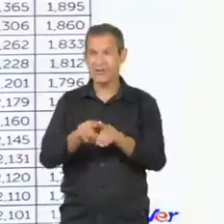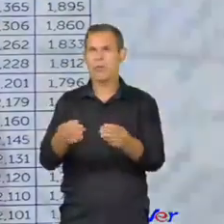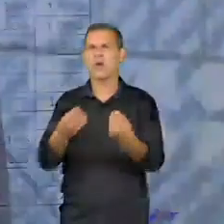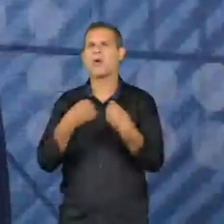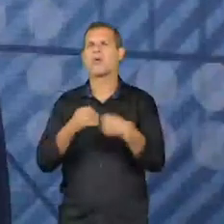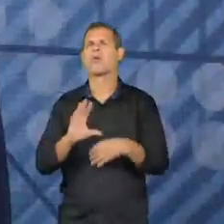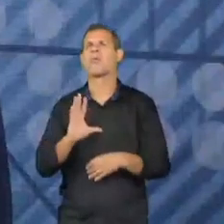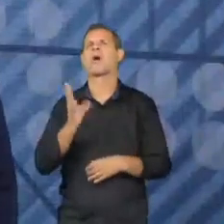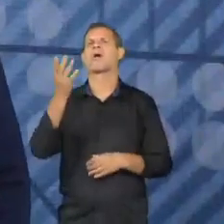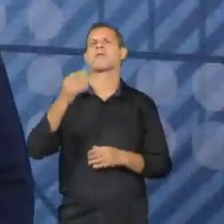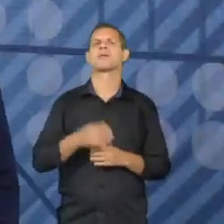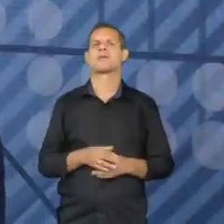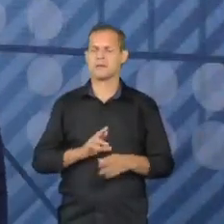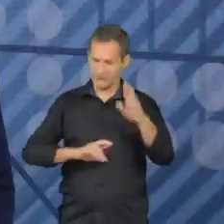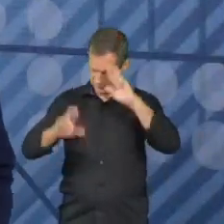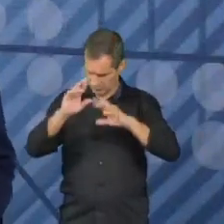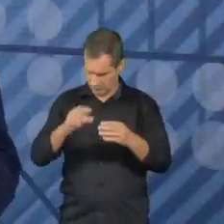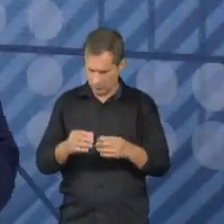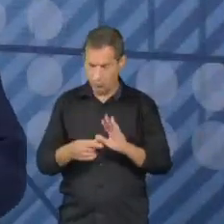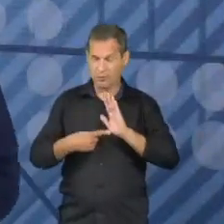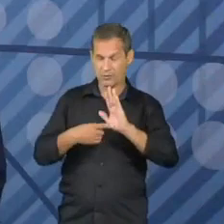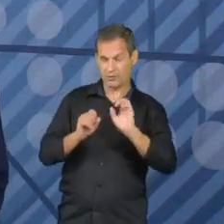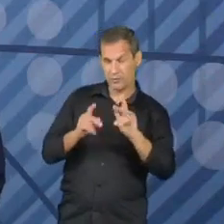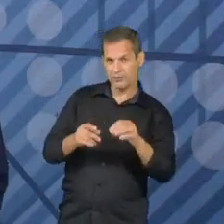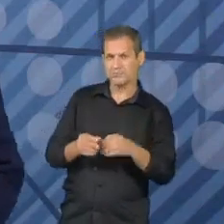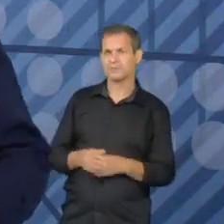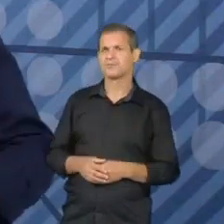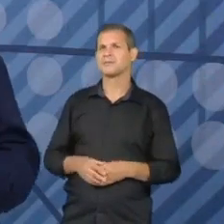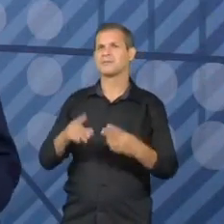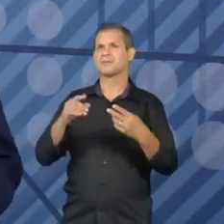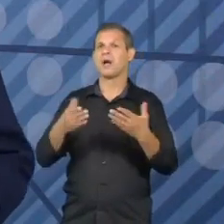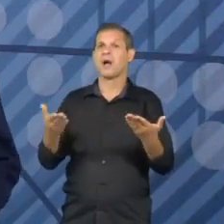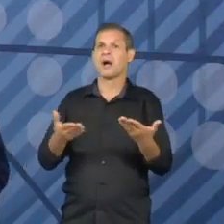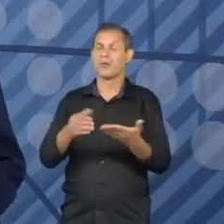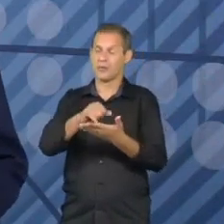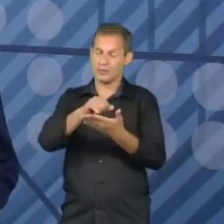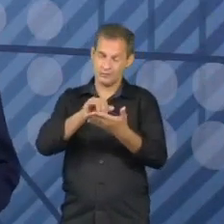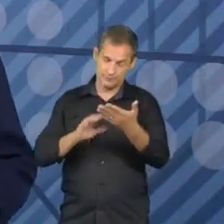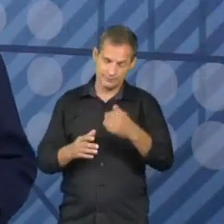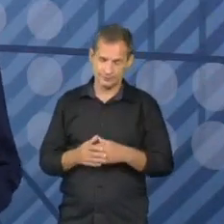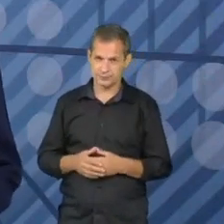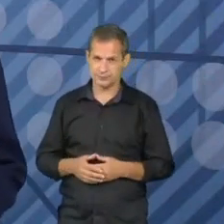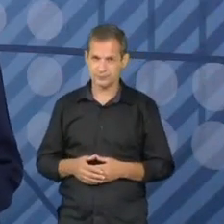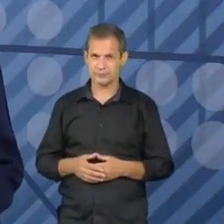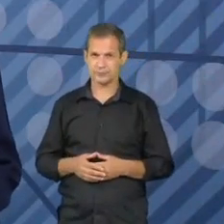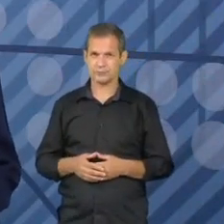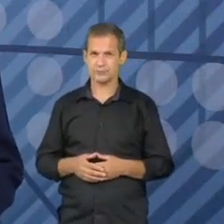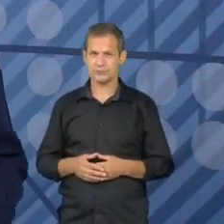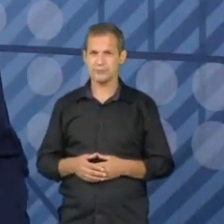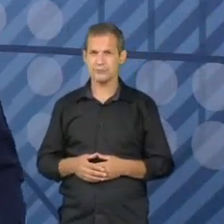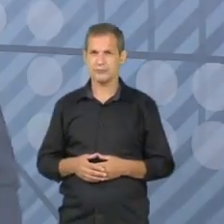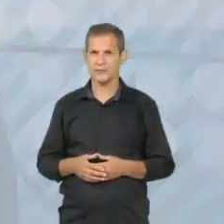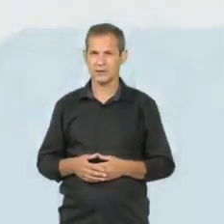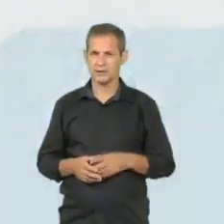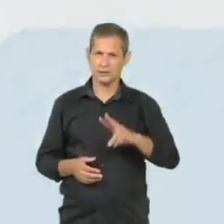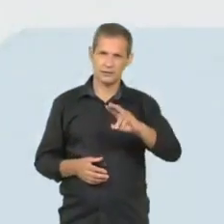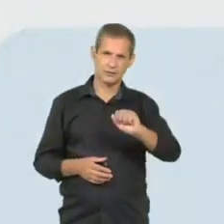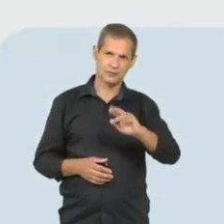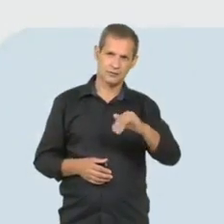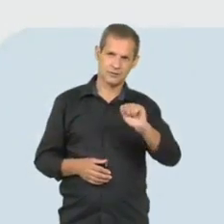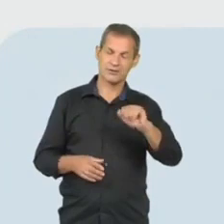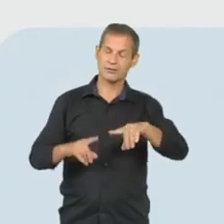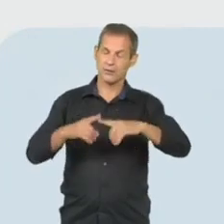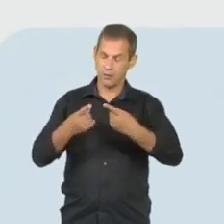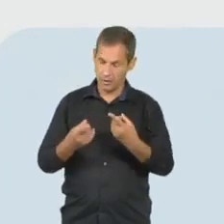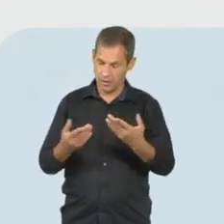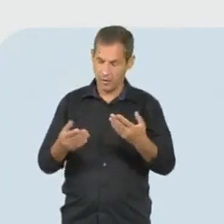isso vai ser analisado e como vai ser apresentado. Vamos lá para os próximos passos da nossa variância.